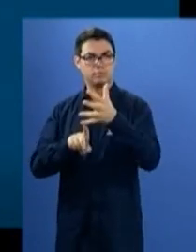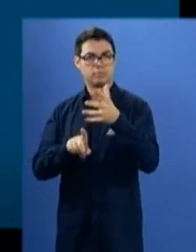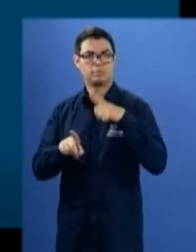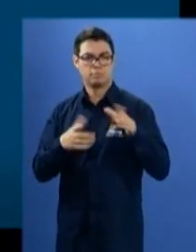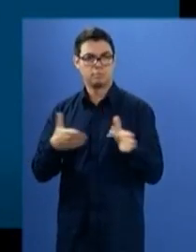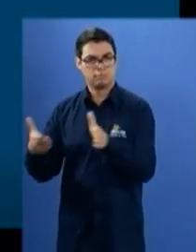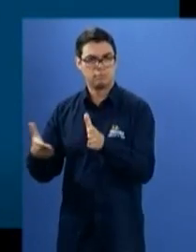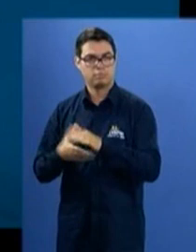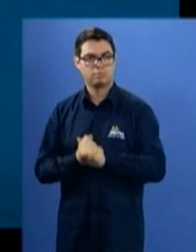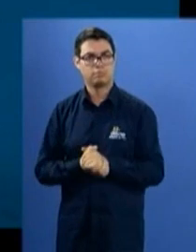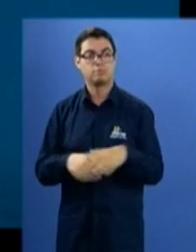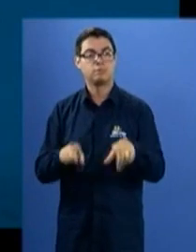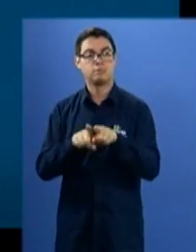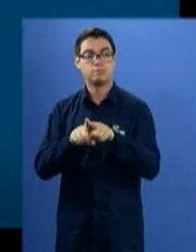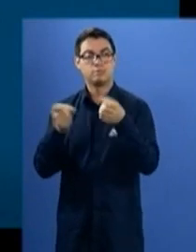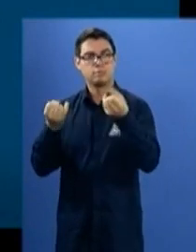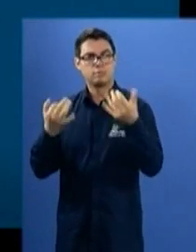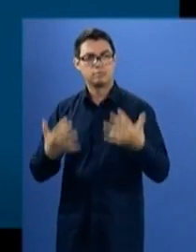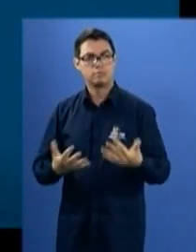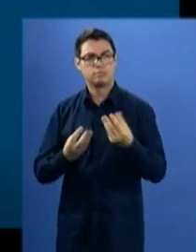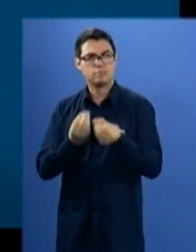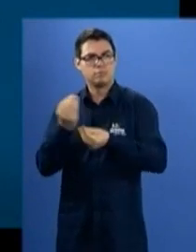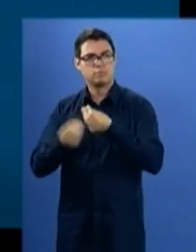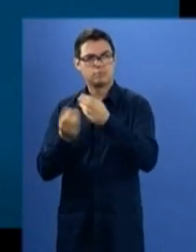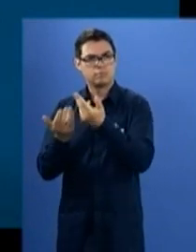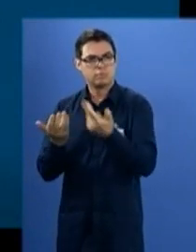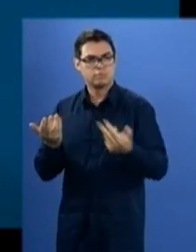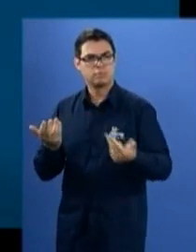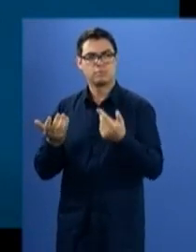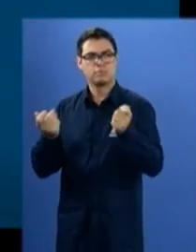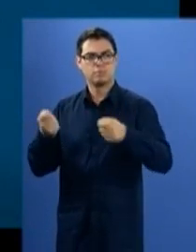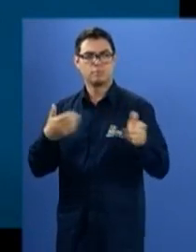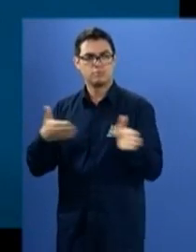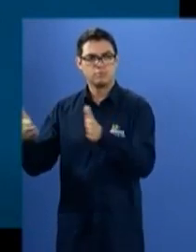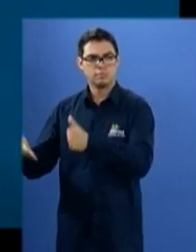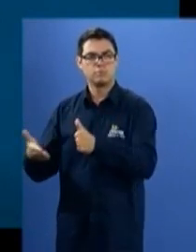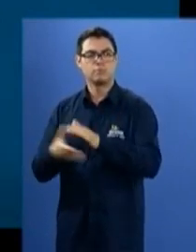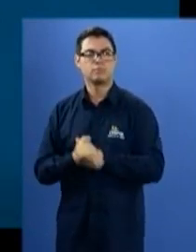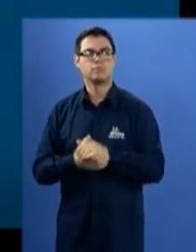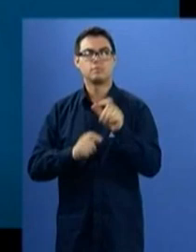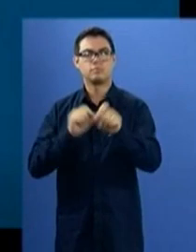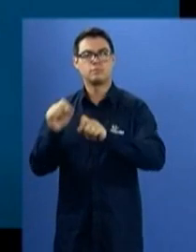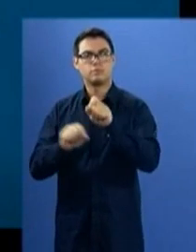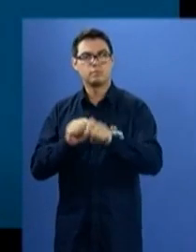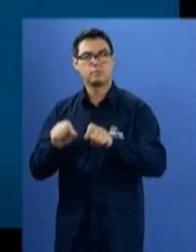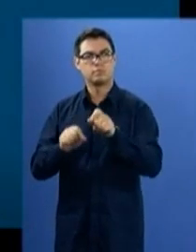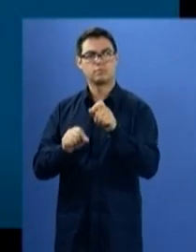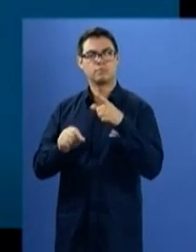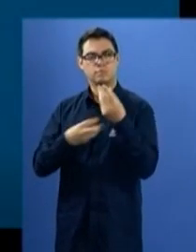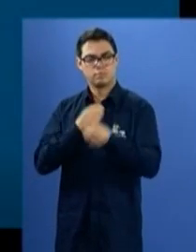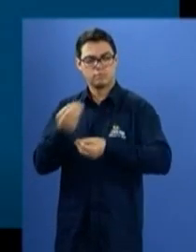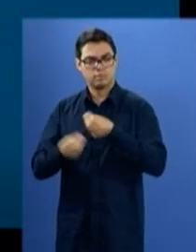processo. Falaremos também das variáveis do sistema de produção. O que são,